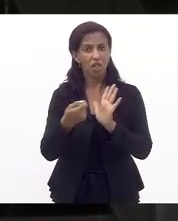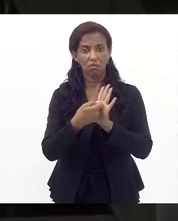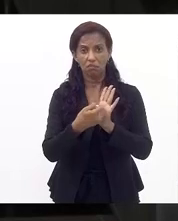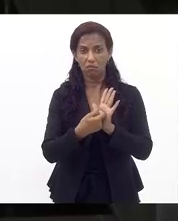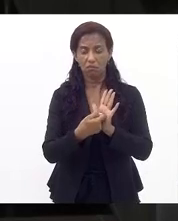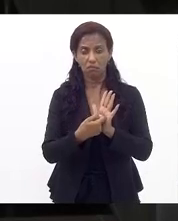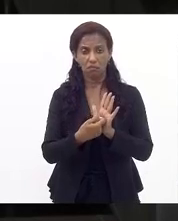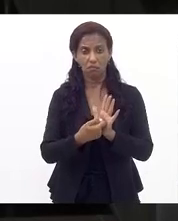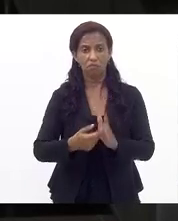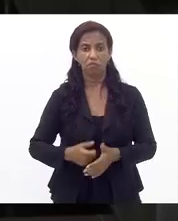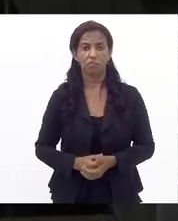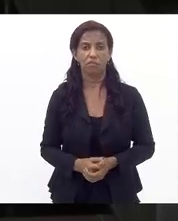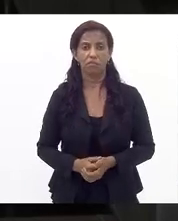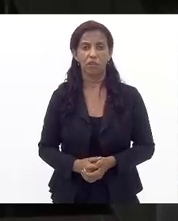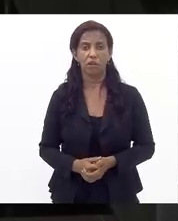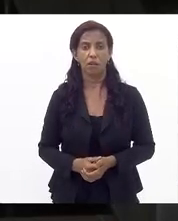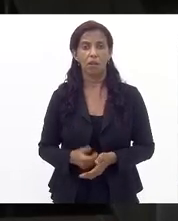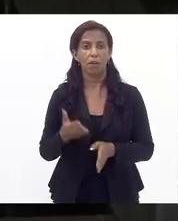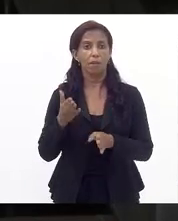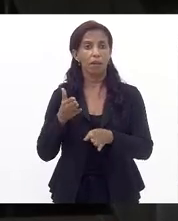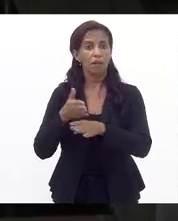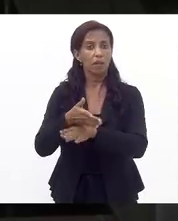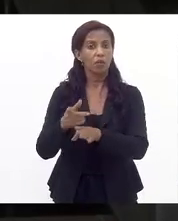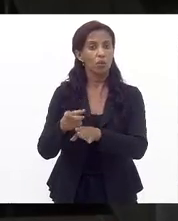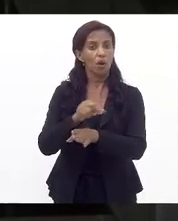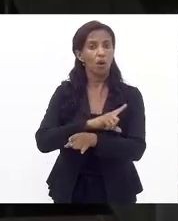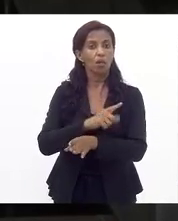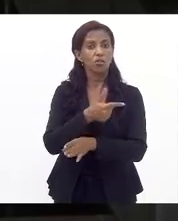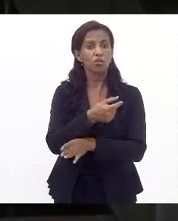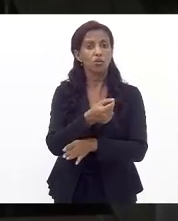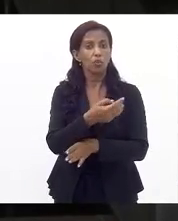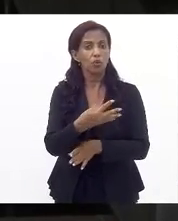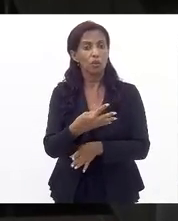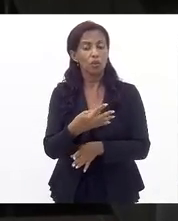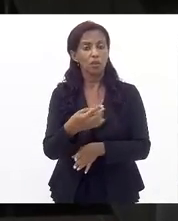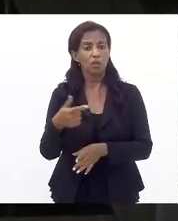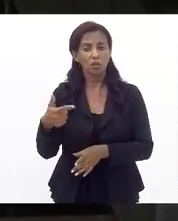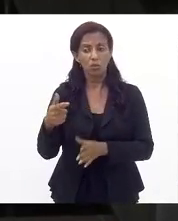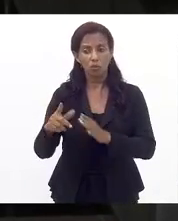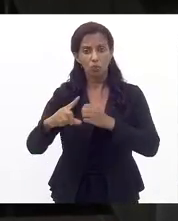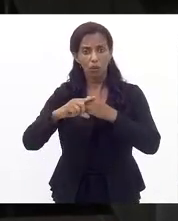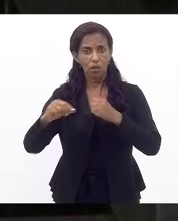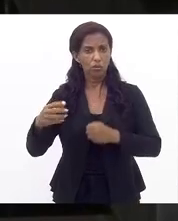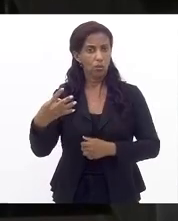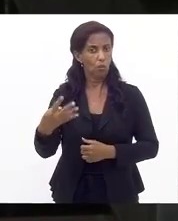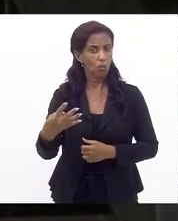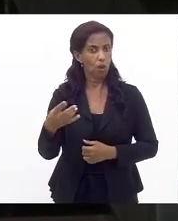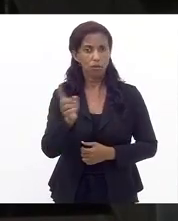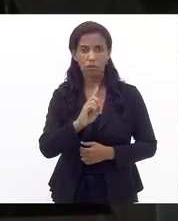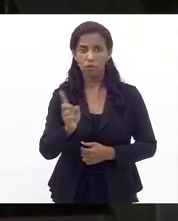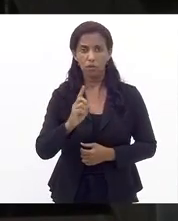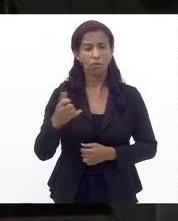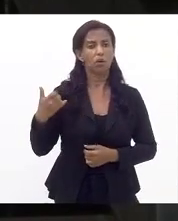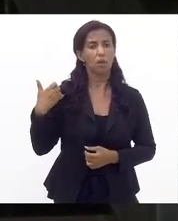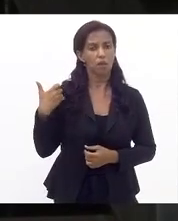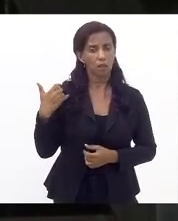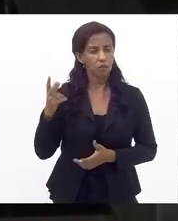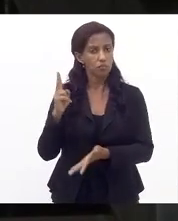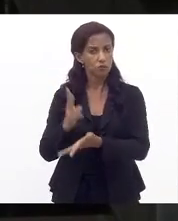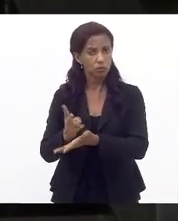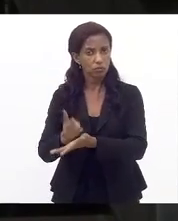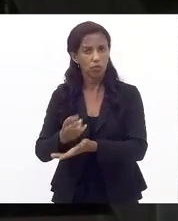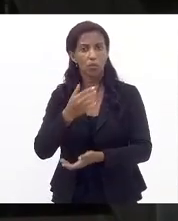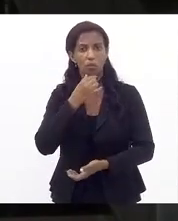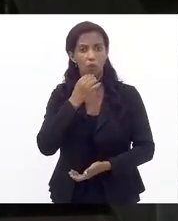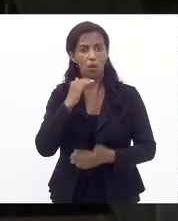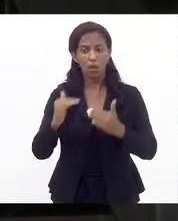não é para os servidores que ingressaram antes 2003 no artigo 4º não mastiga o quarto mantém-se a idade para os homens